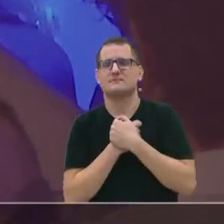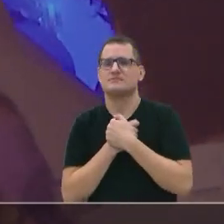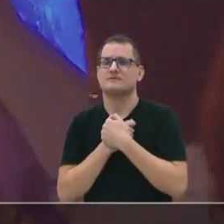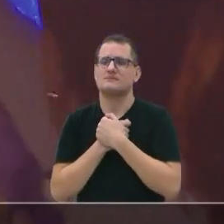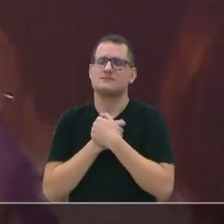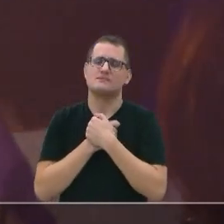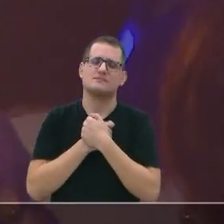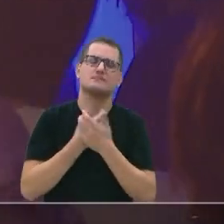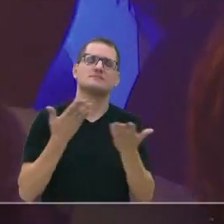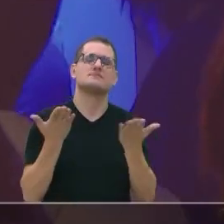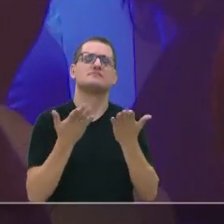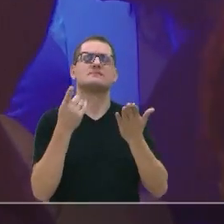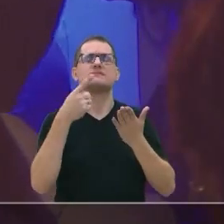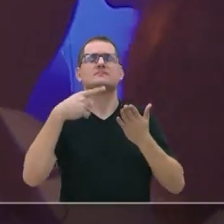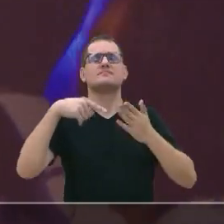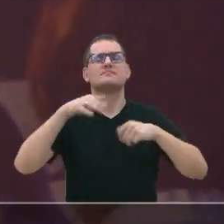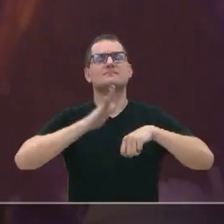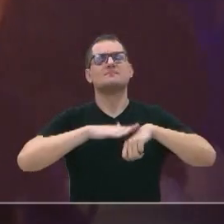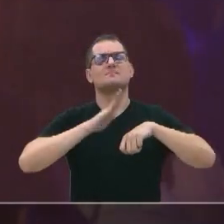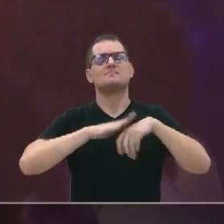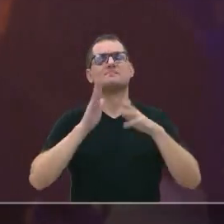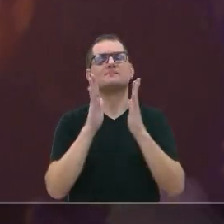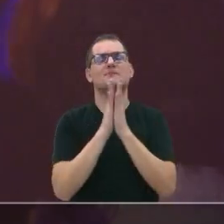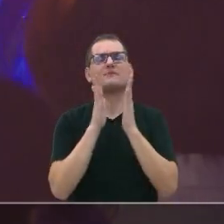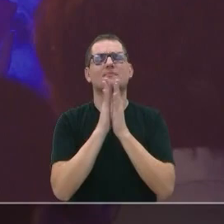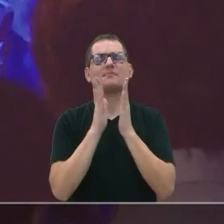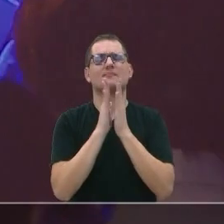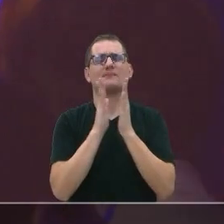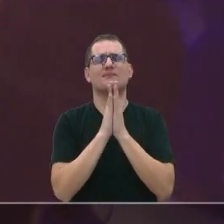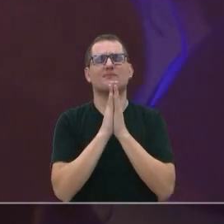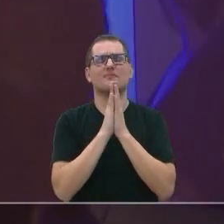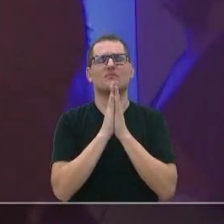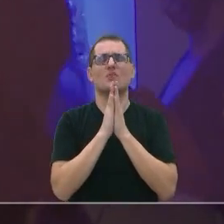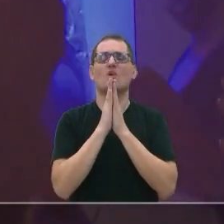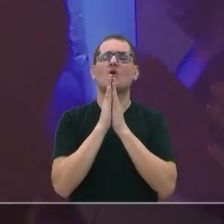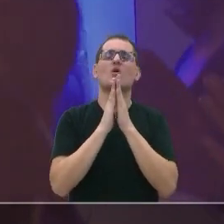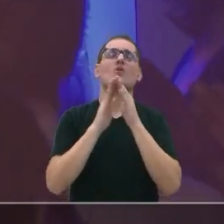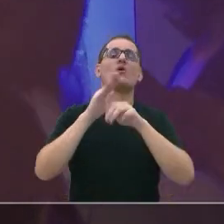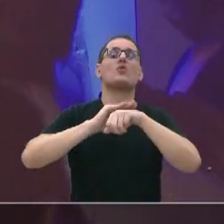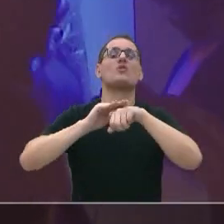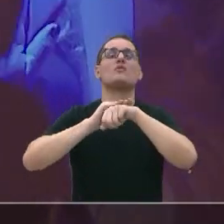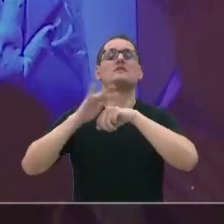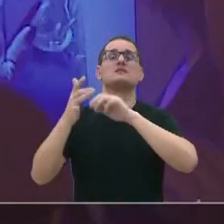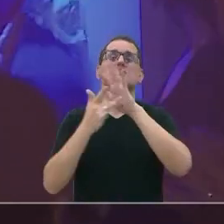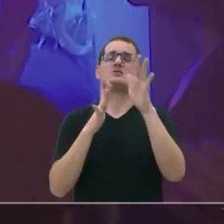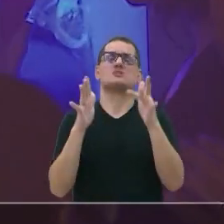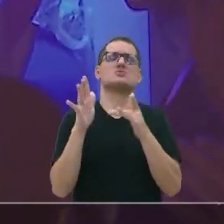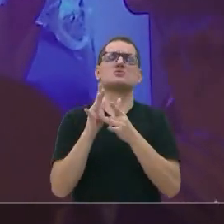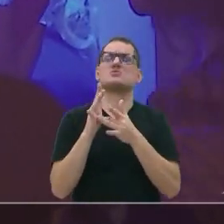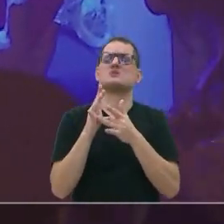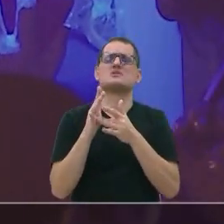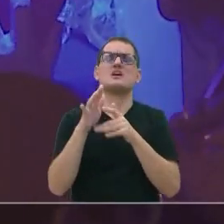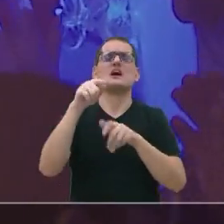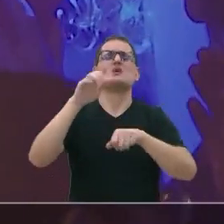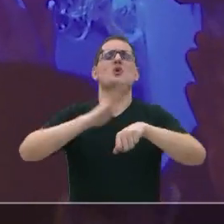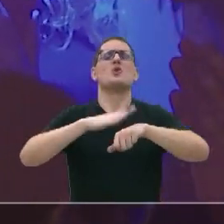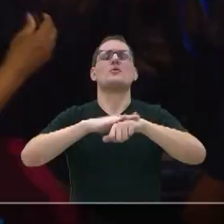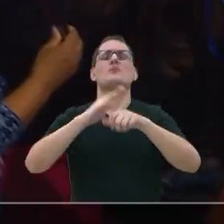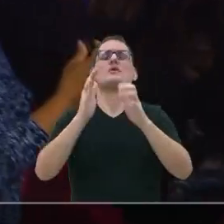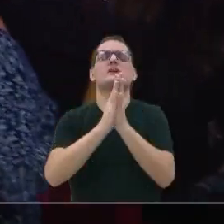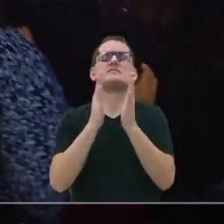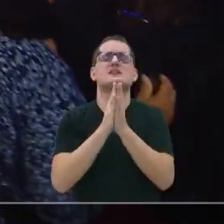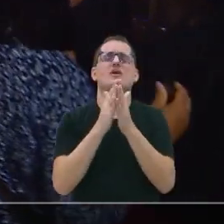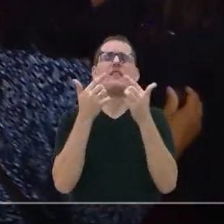Solta tua voz, vai soltando a tua voz no Espírito, na língua dos anjos,